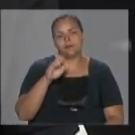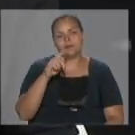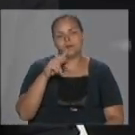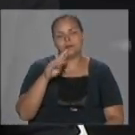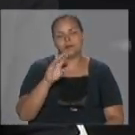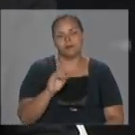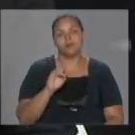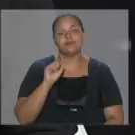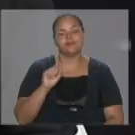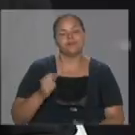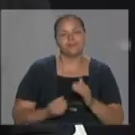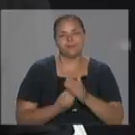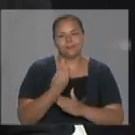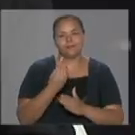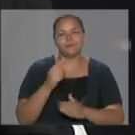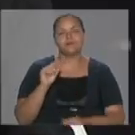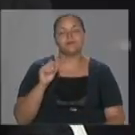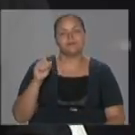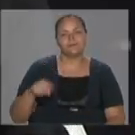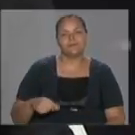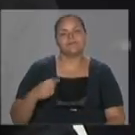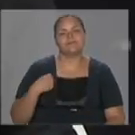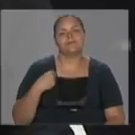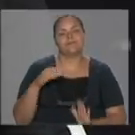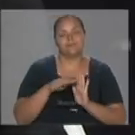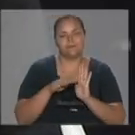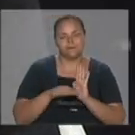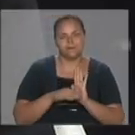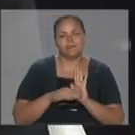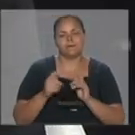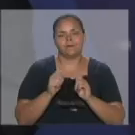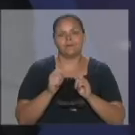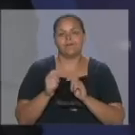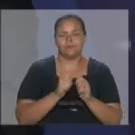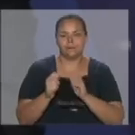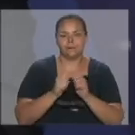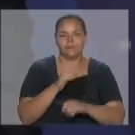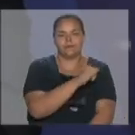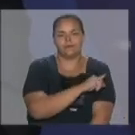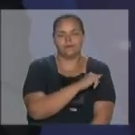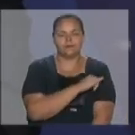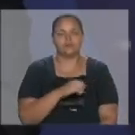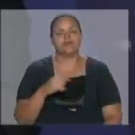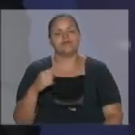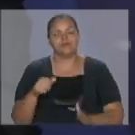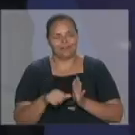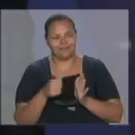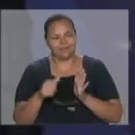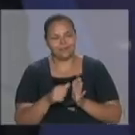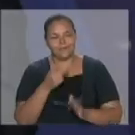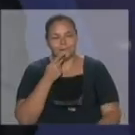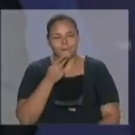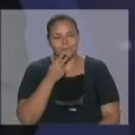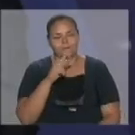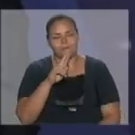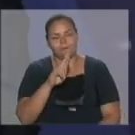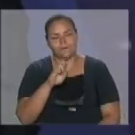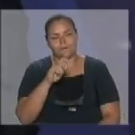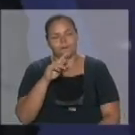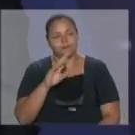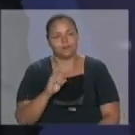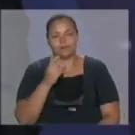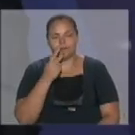quais são os impactos dessa medida na economia do Rio de Janeiro. Em primeiro, para falar do Repetro, tem que falar primeiro